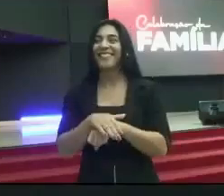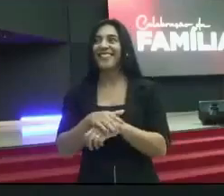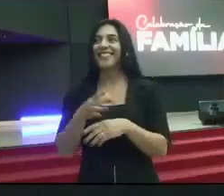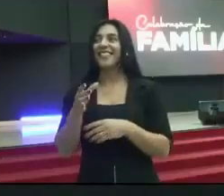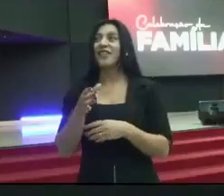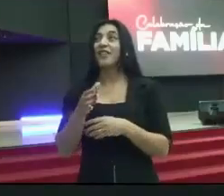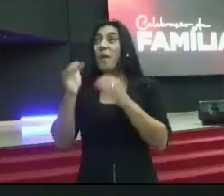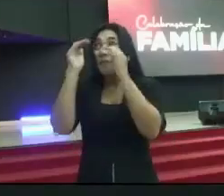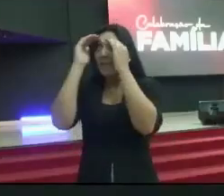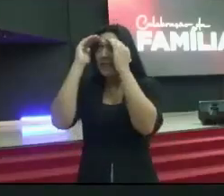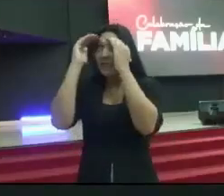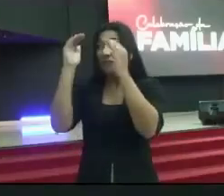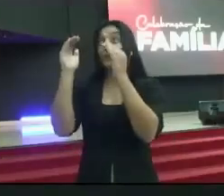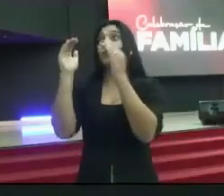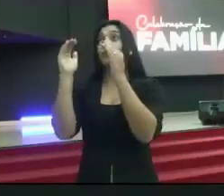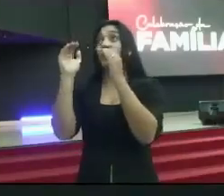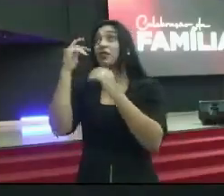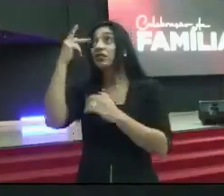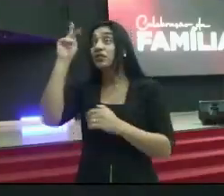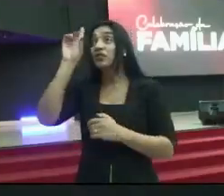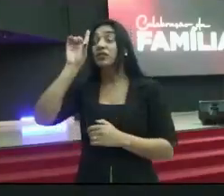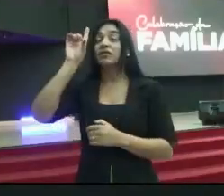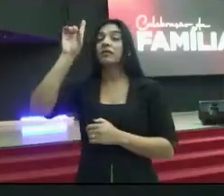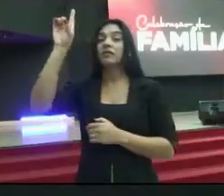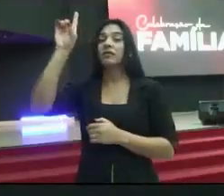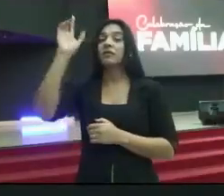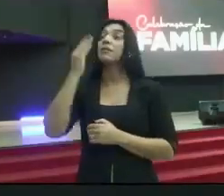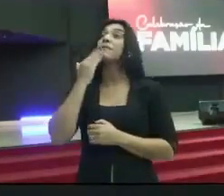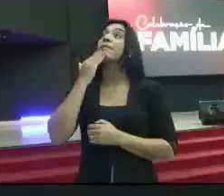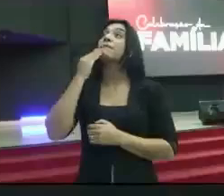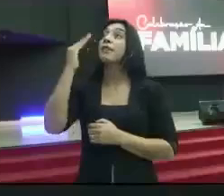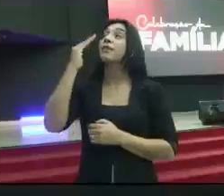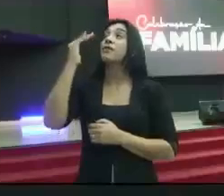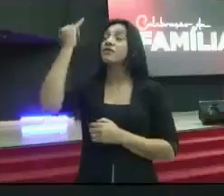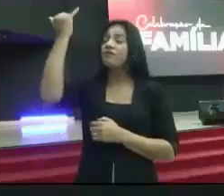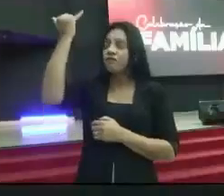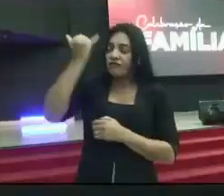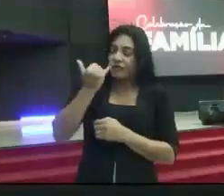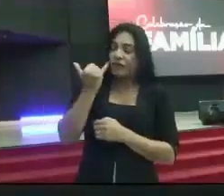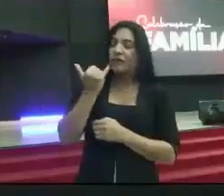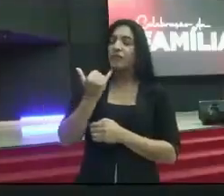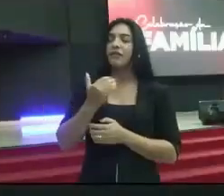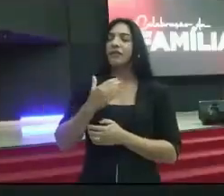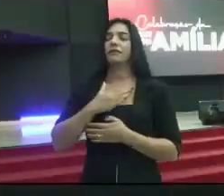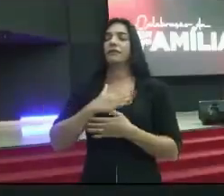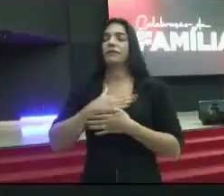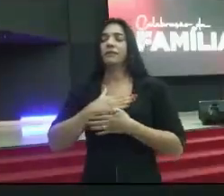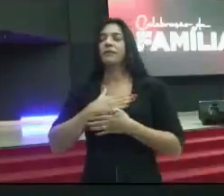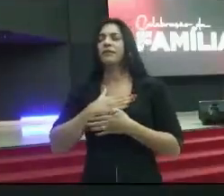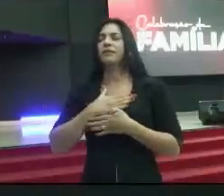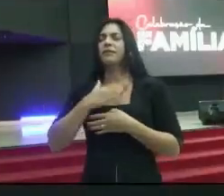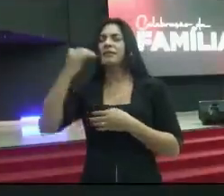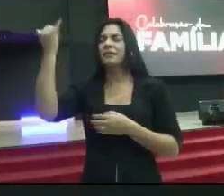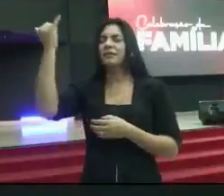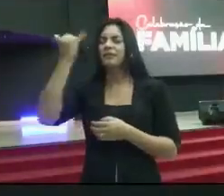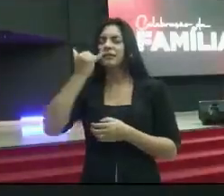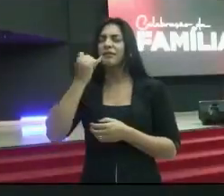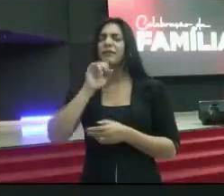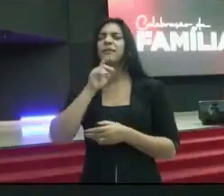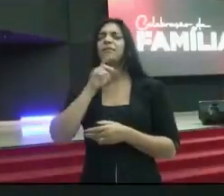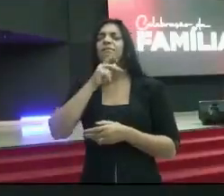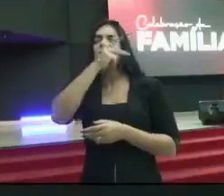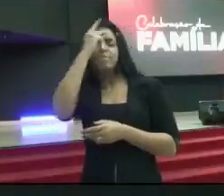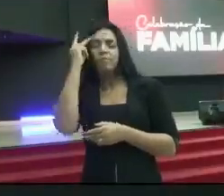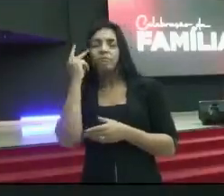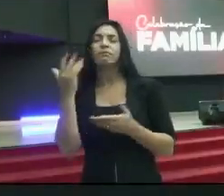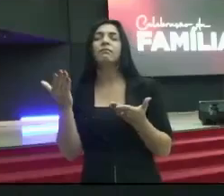e tremor diante de Ti, eu te peço, fale comigo. Fale com pessoas hoje à noite.